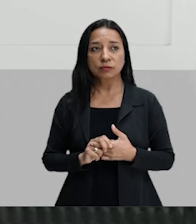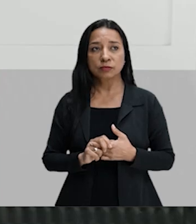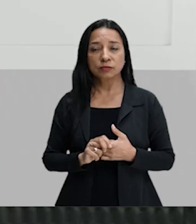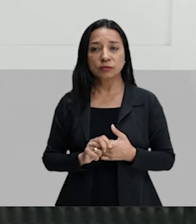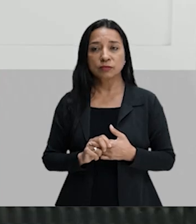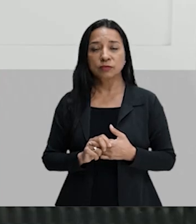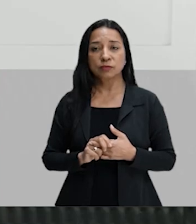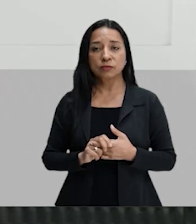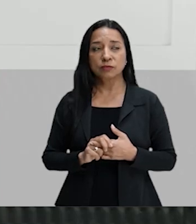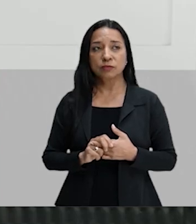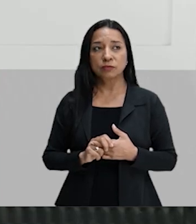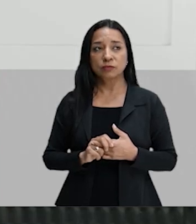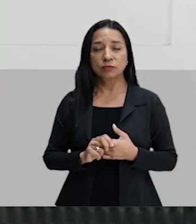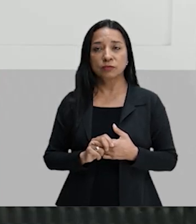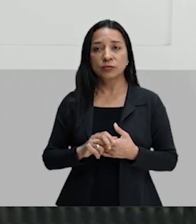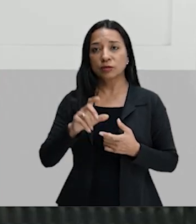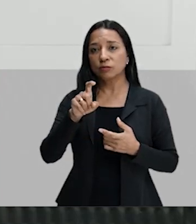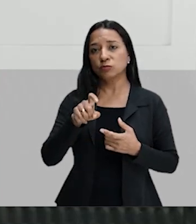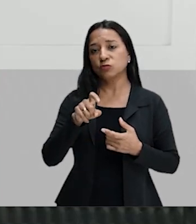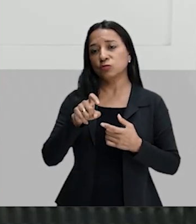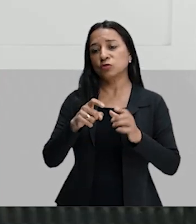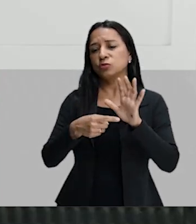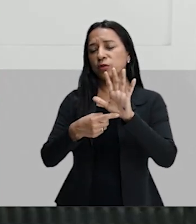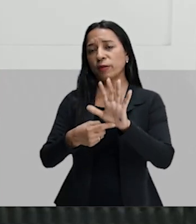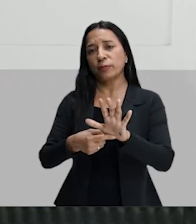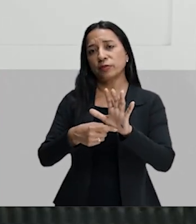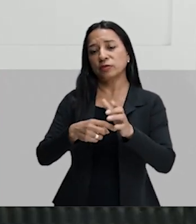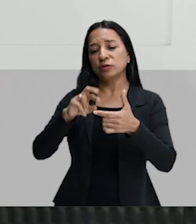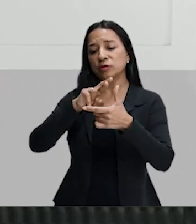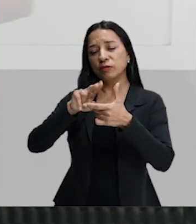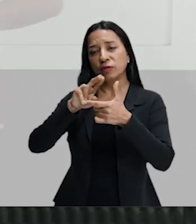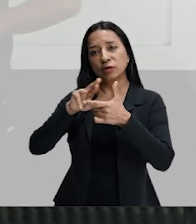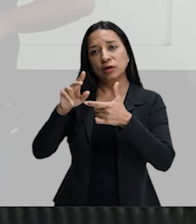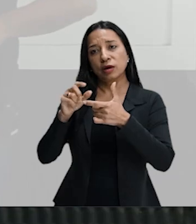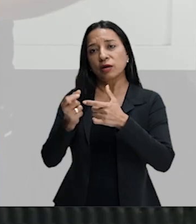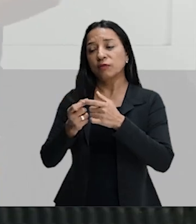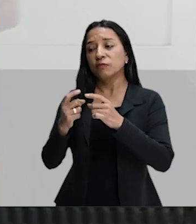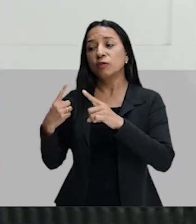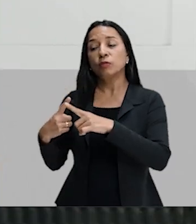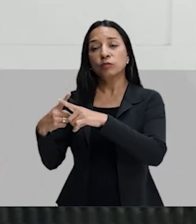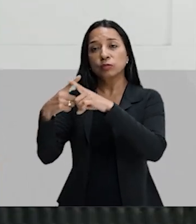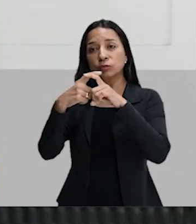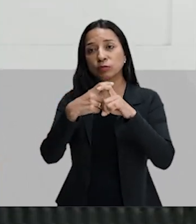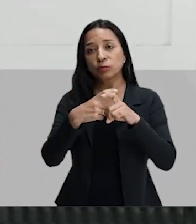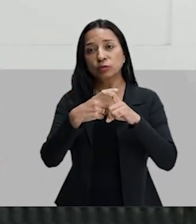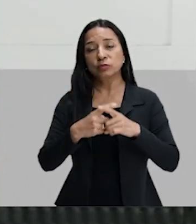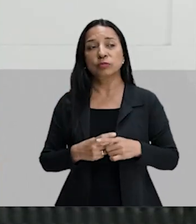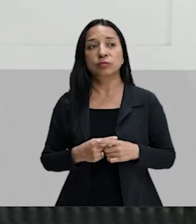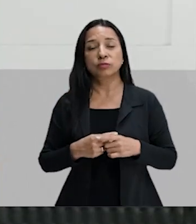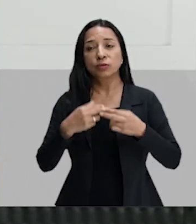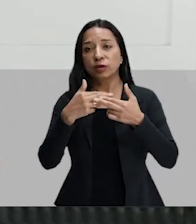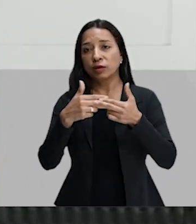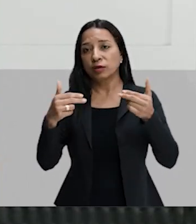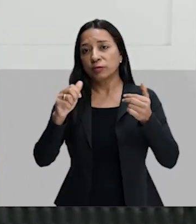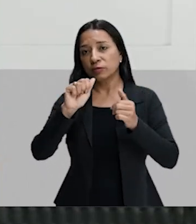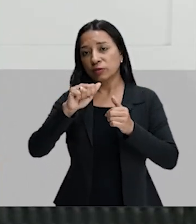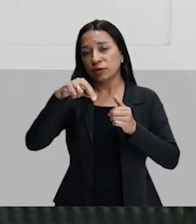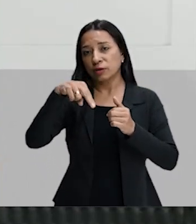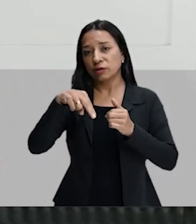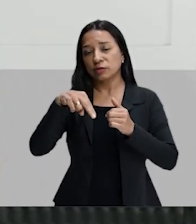Certo? É a variável do polinômio. Tá? Esse elemento aqui,